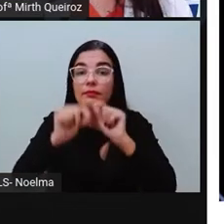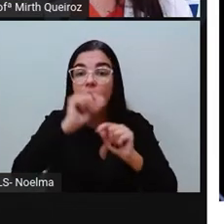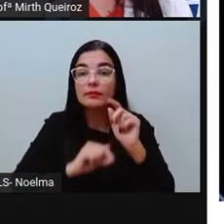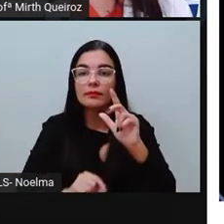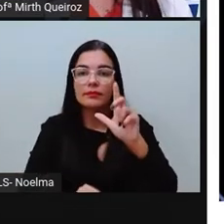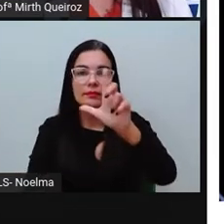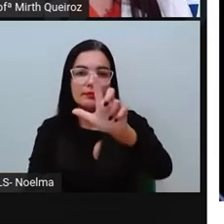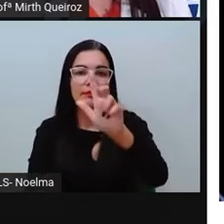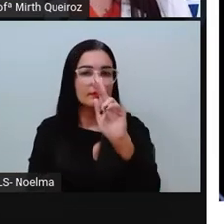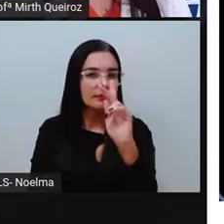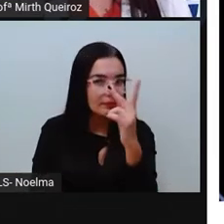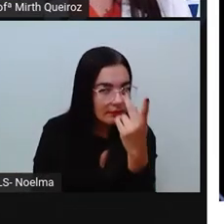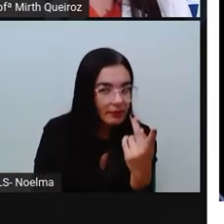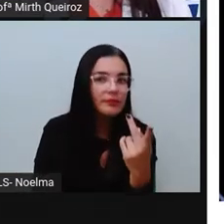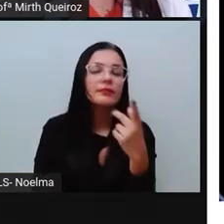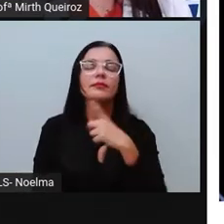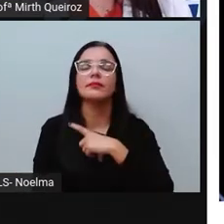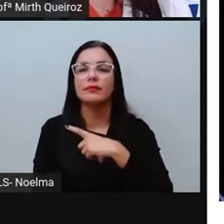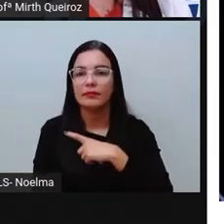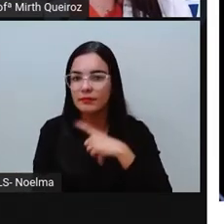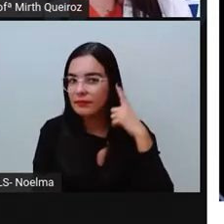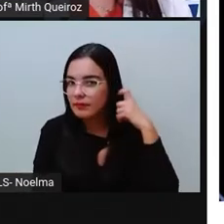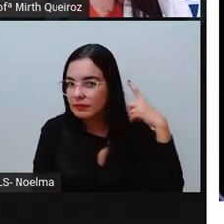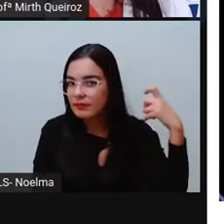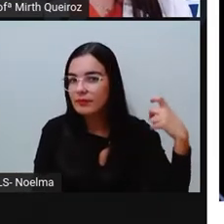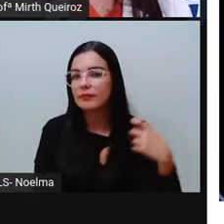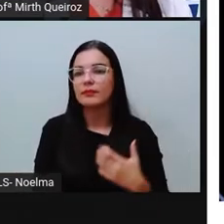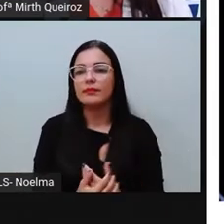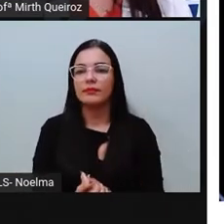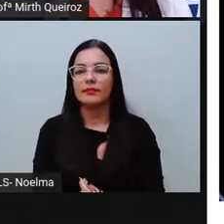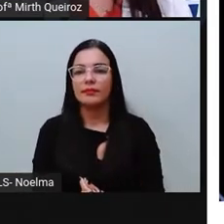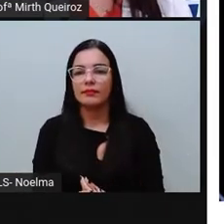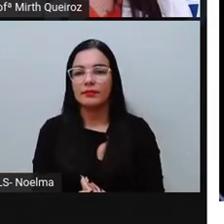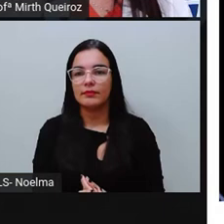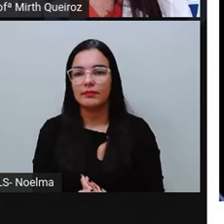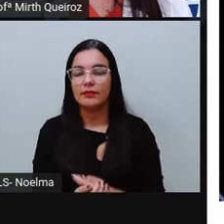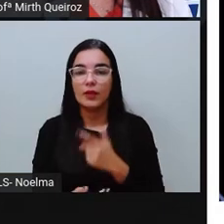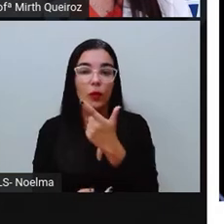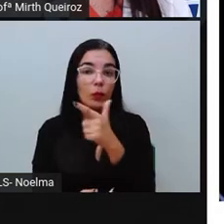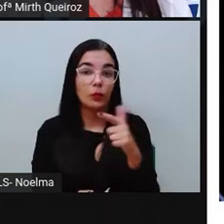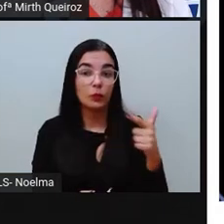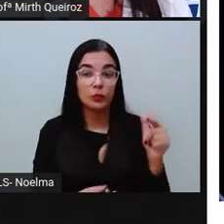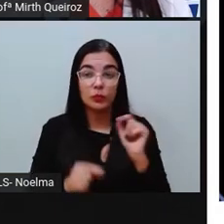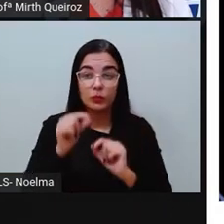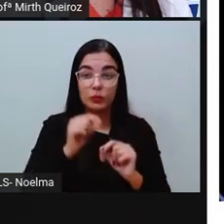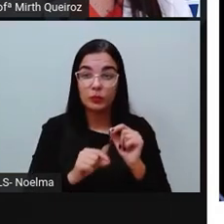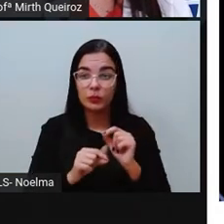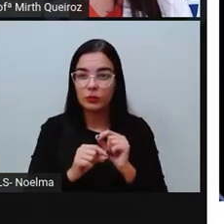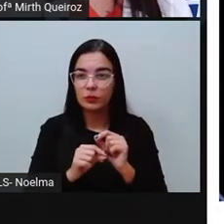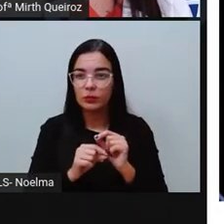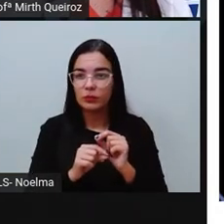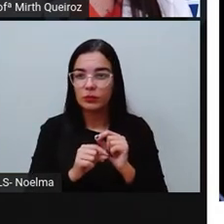lhe. Aí outras palavras com CH, machuca,